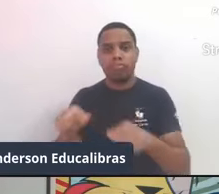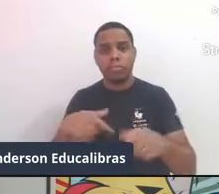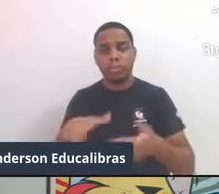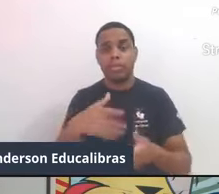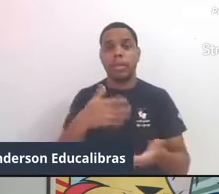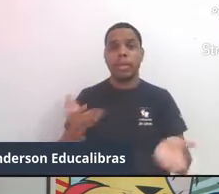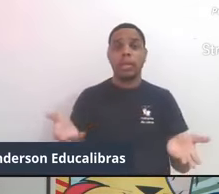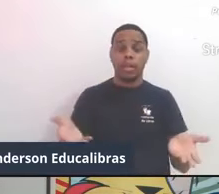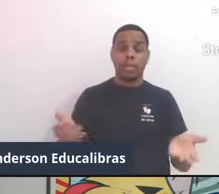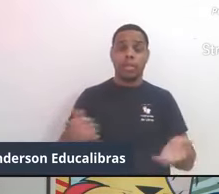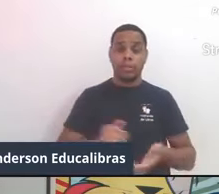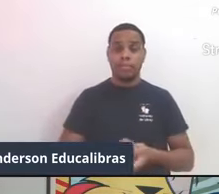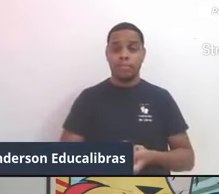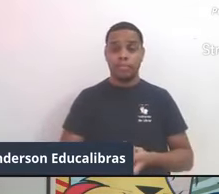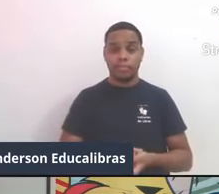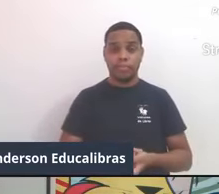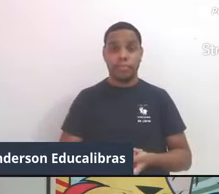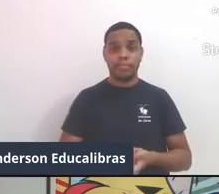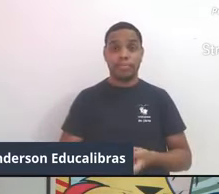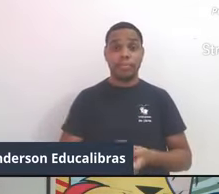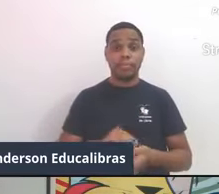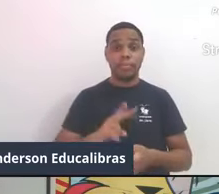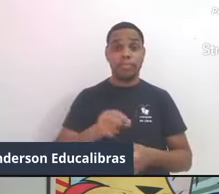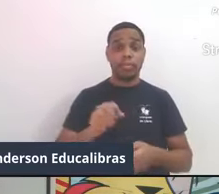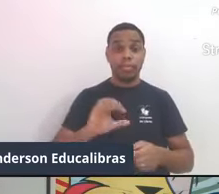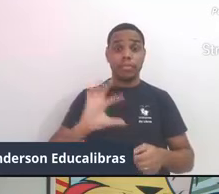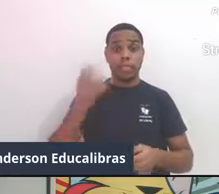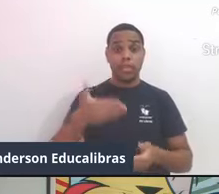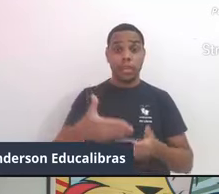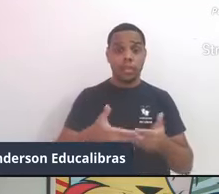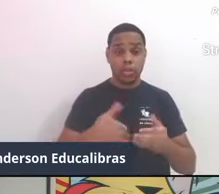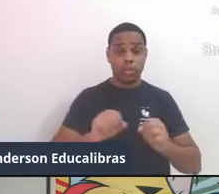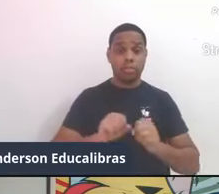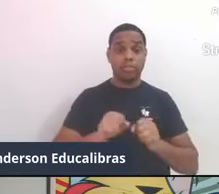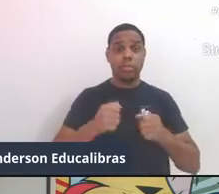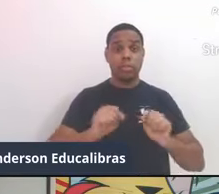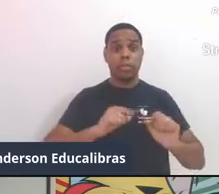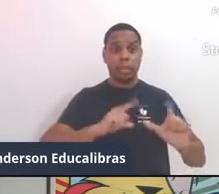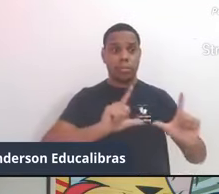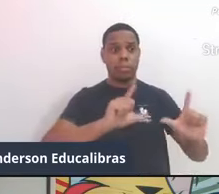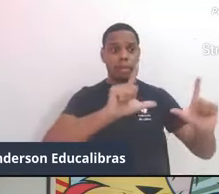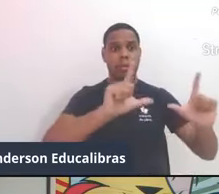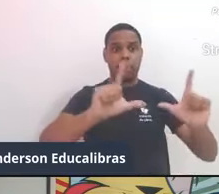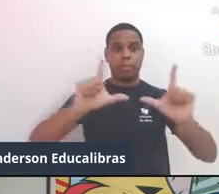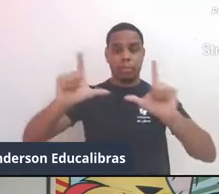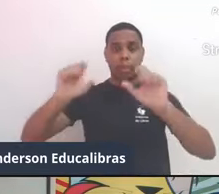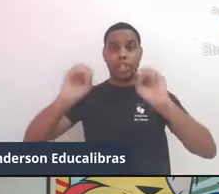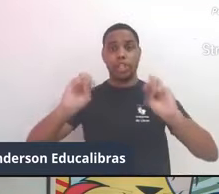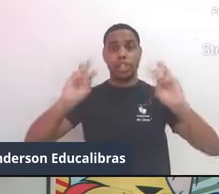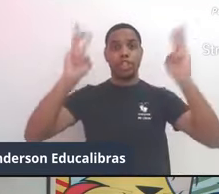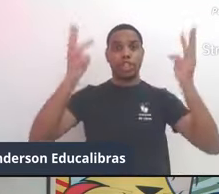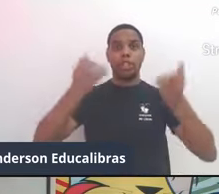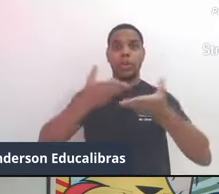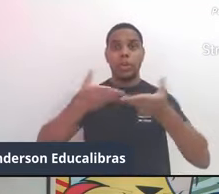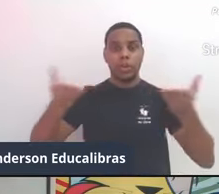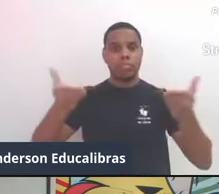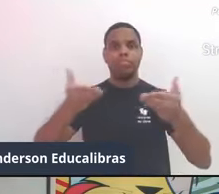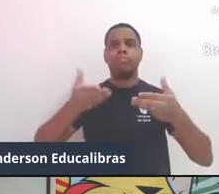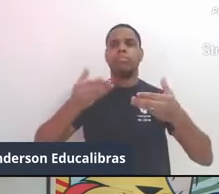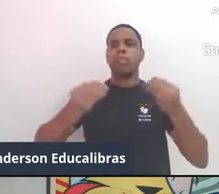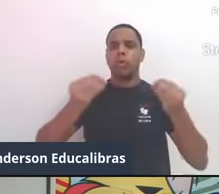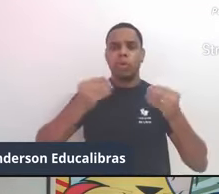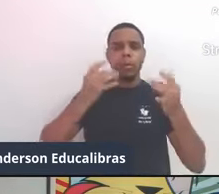saberemos agora com clareza tudo que vai acontecer, nossas exposições, nossos espetáculos, nossas ações